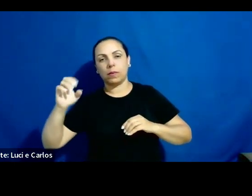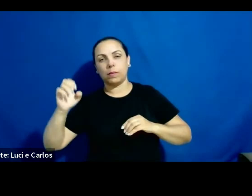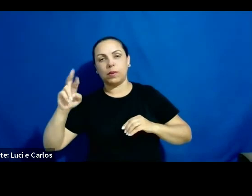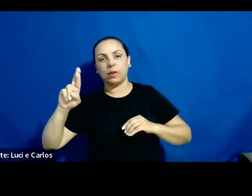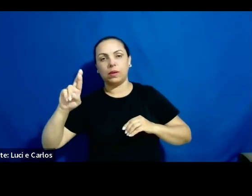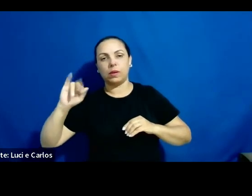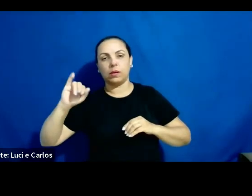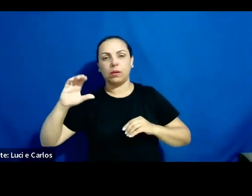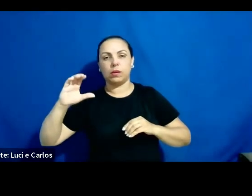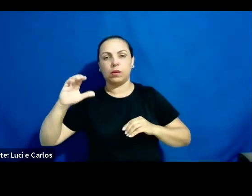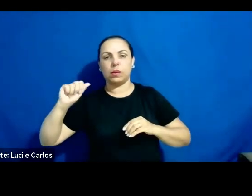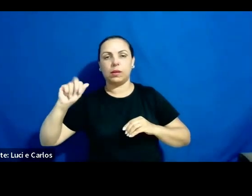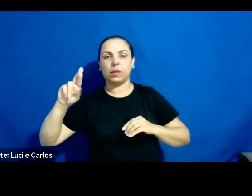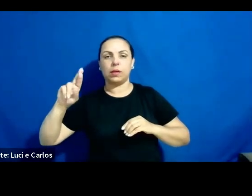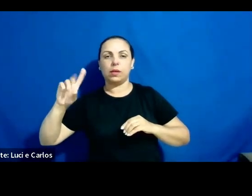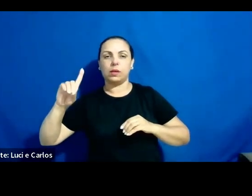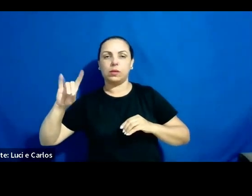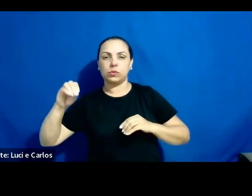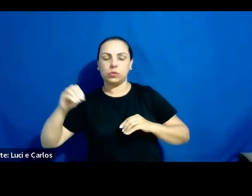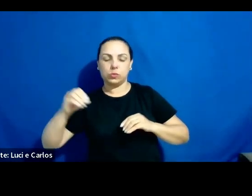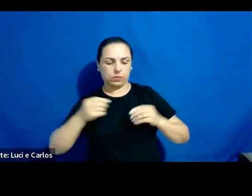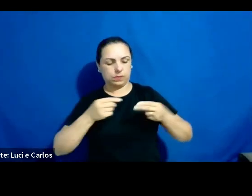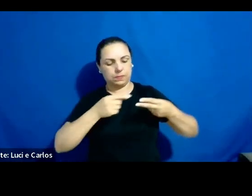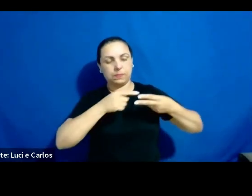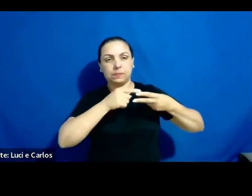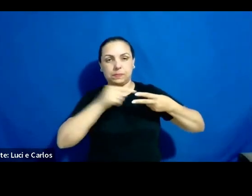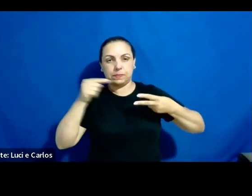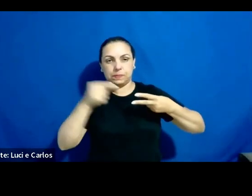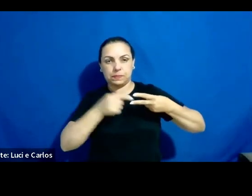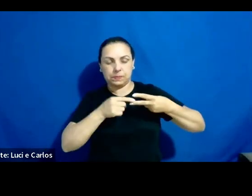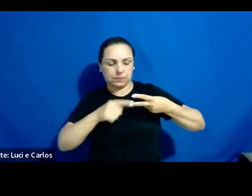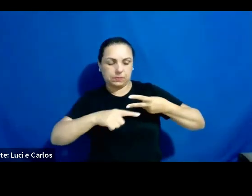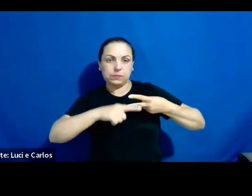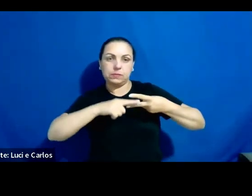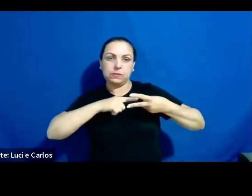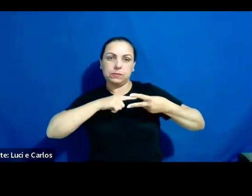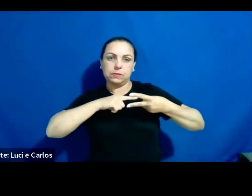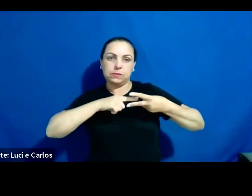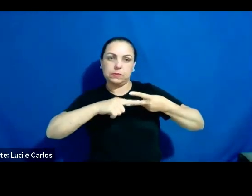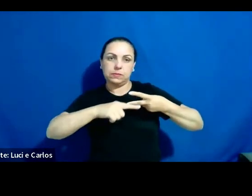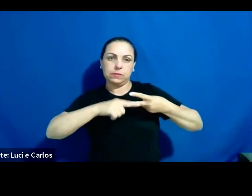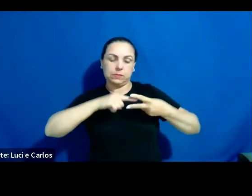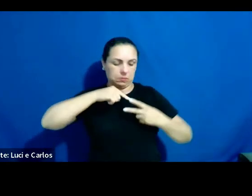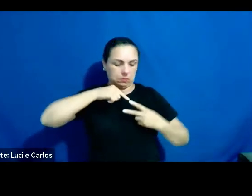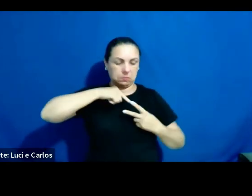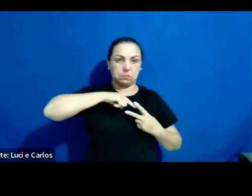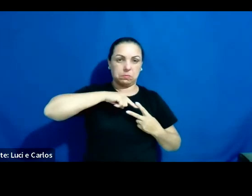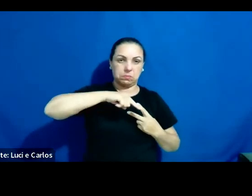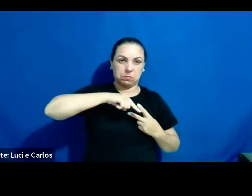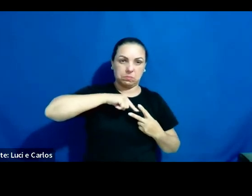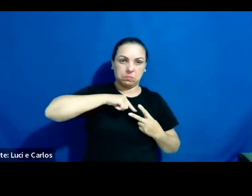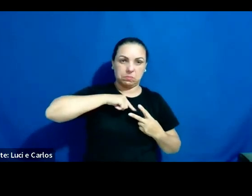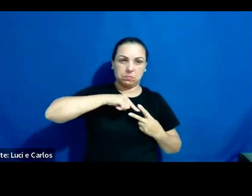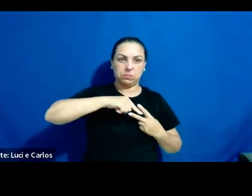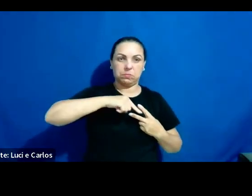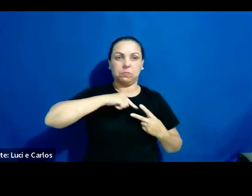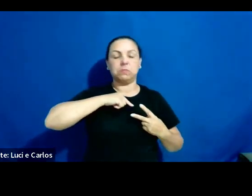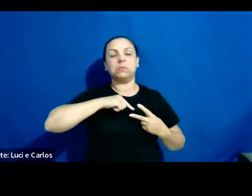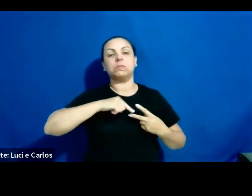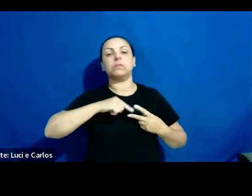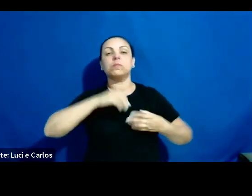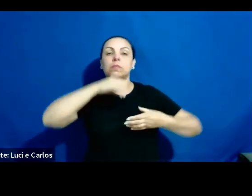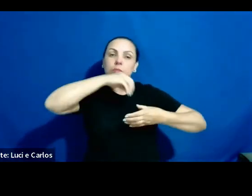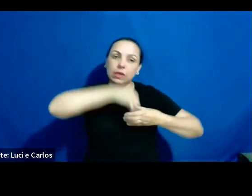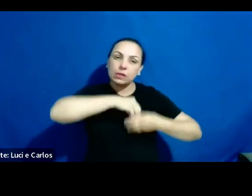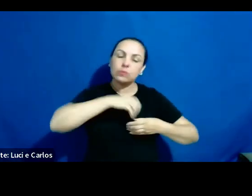Miocárdio, meio cardio, fica no meio, tá certo? Tá certo? Qual é a importância dele? O miocárdio ele é constituído por